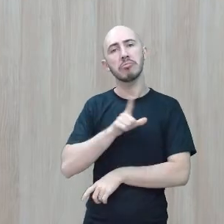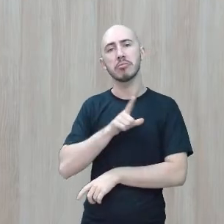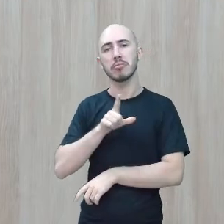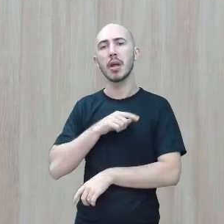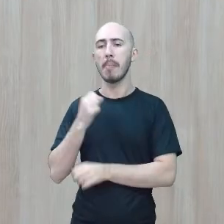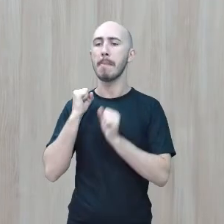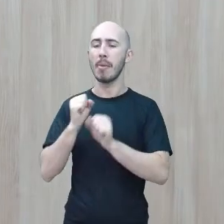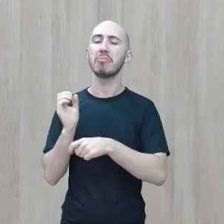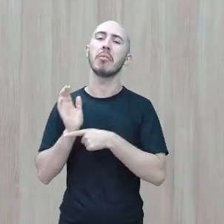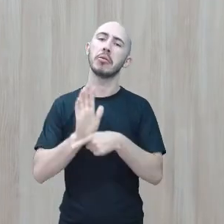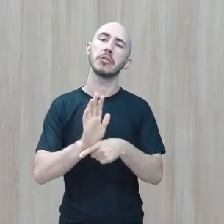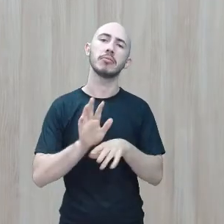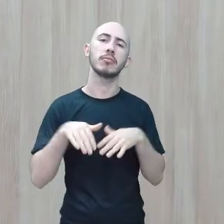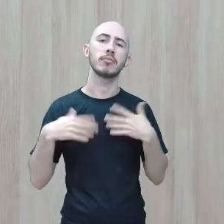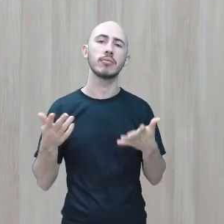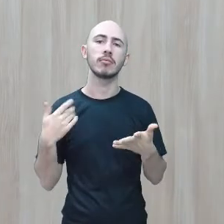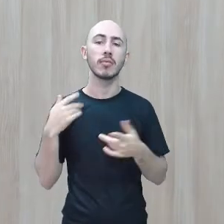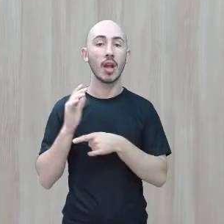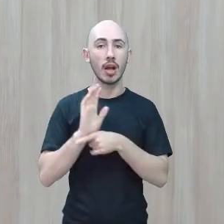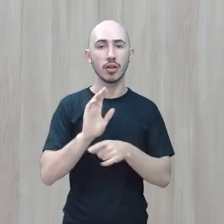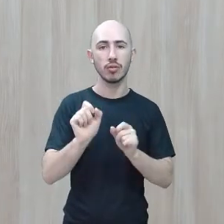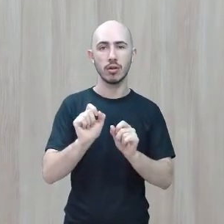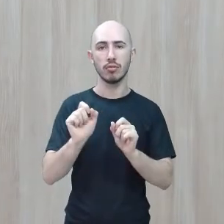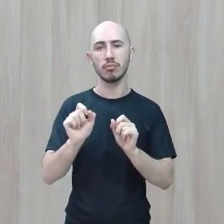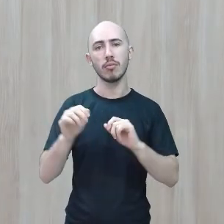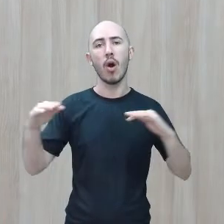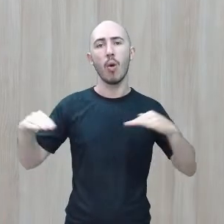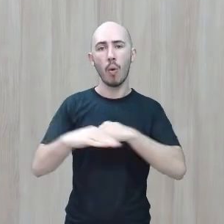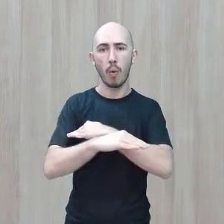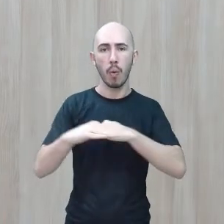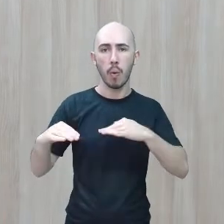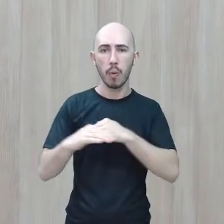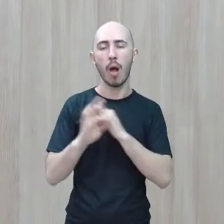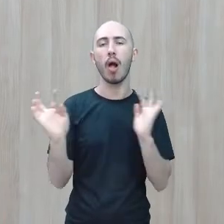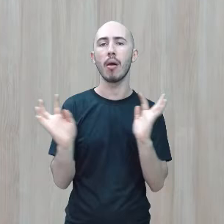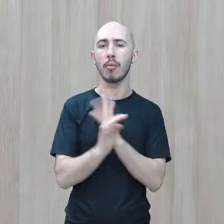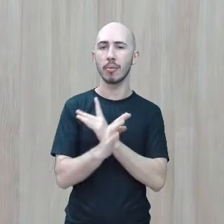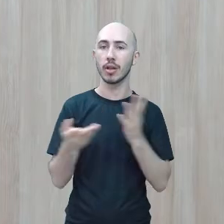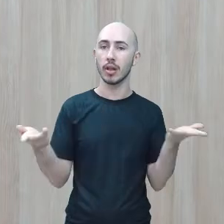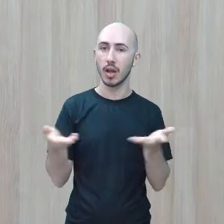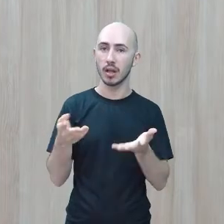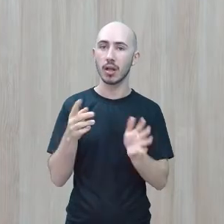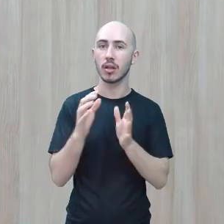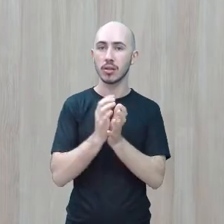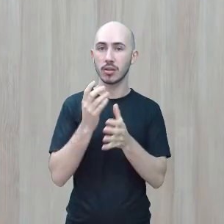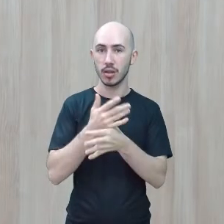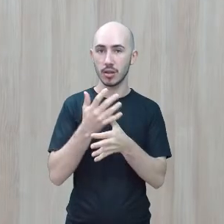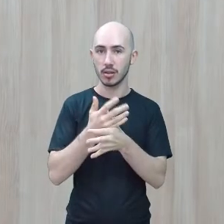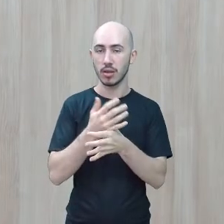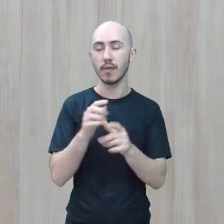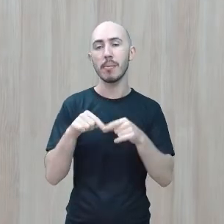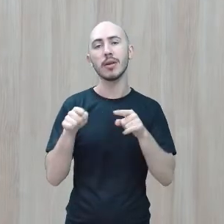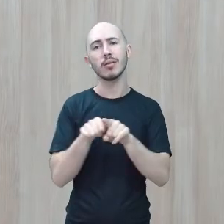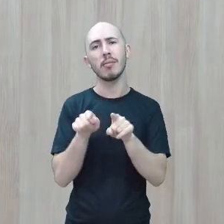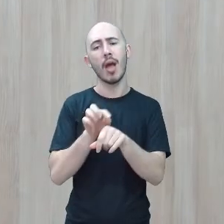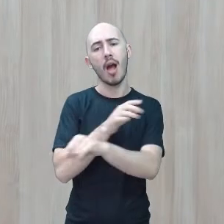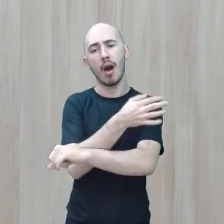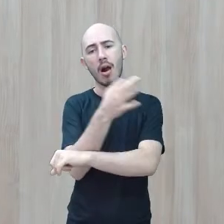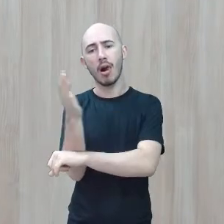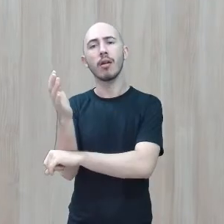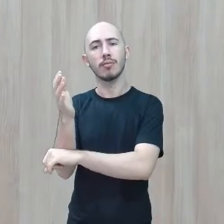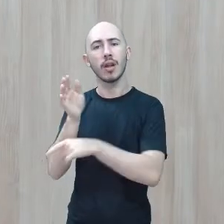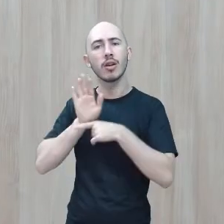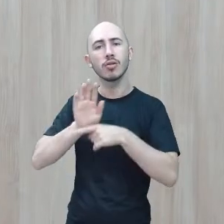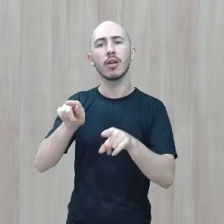possa ajudar, porque isso não só ajuda na mobilidade, né, da nossa cidade, mas também ajuda ao nosso meio ambiente, né,